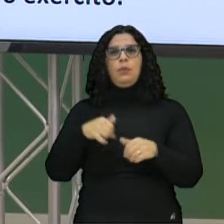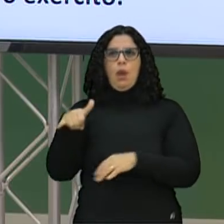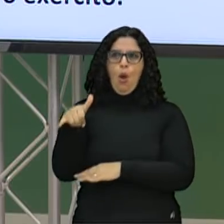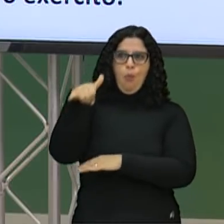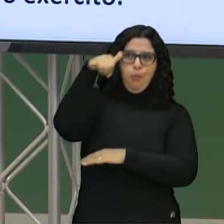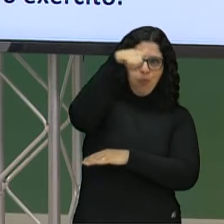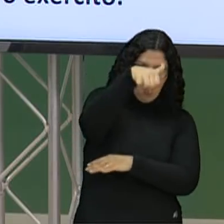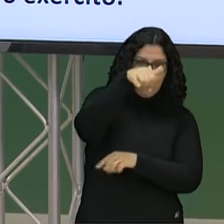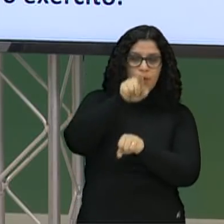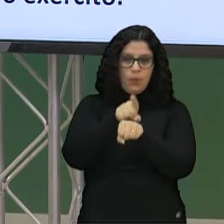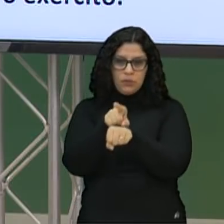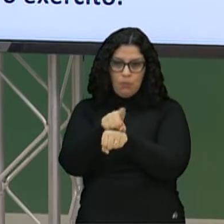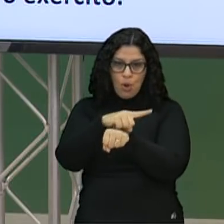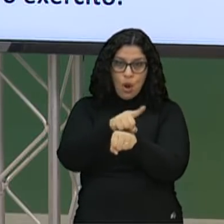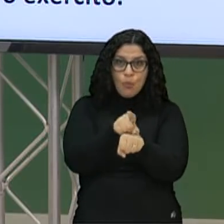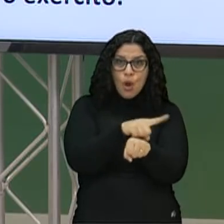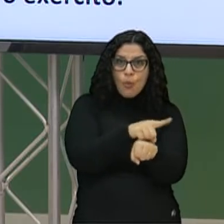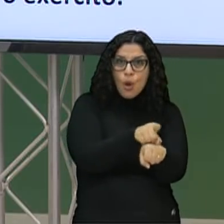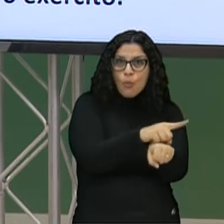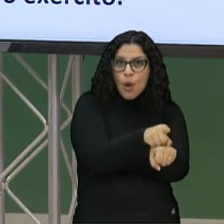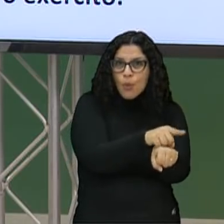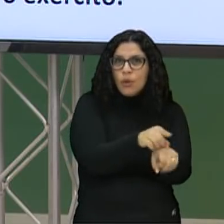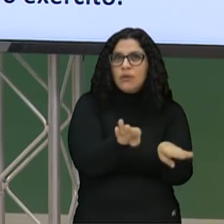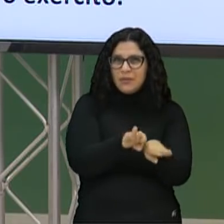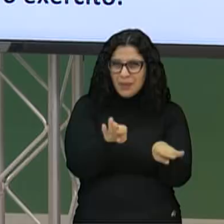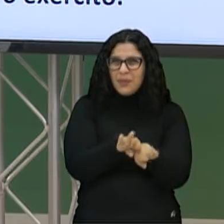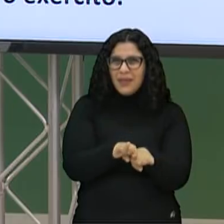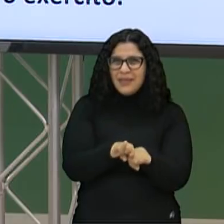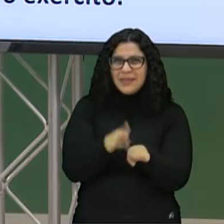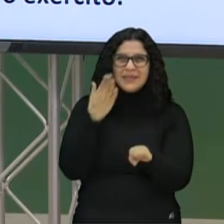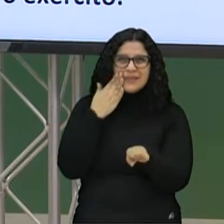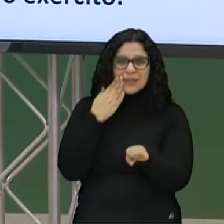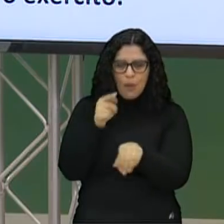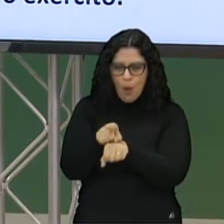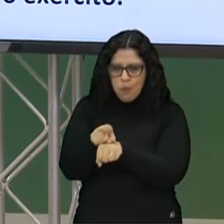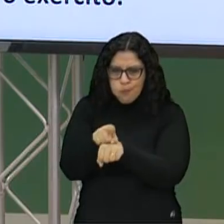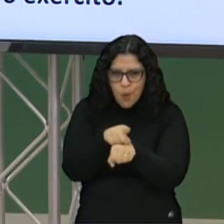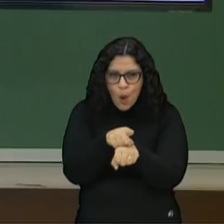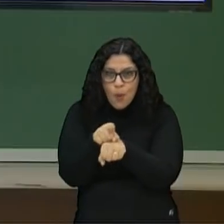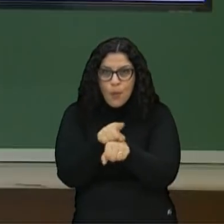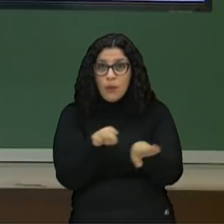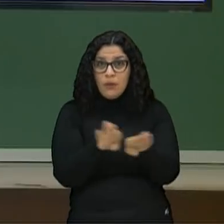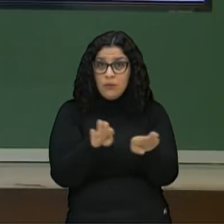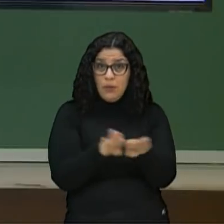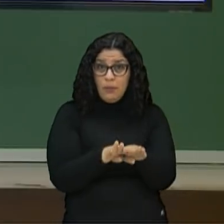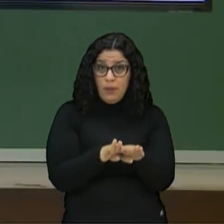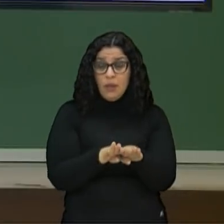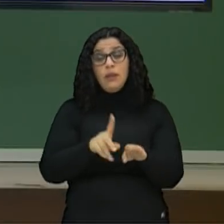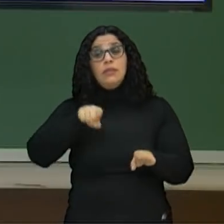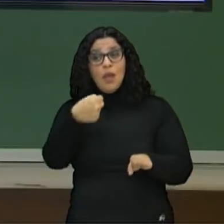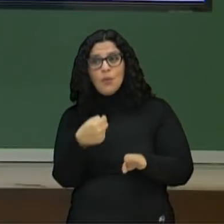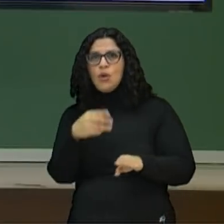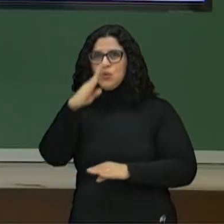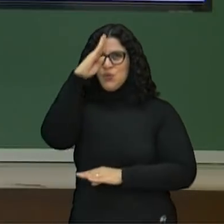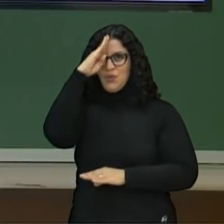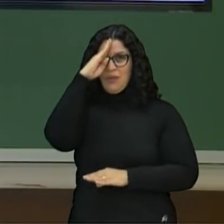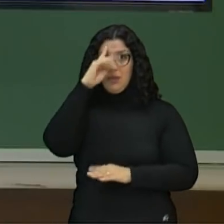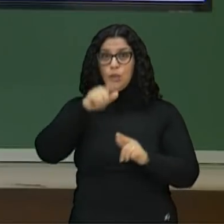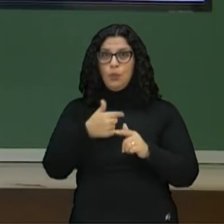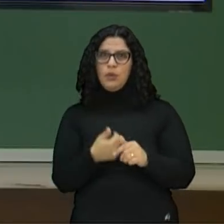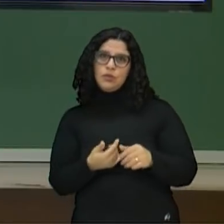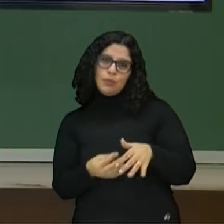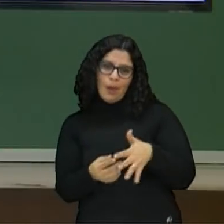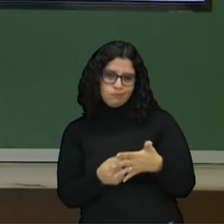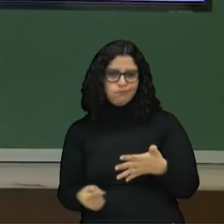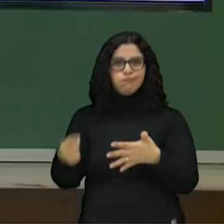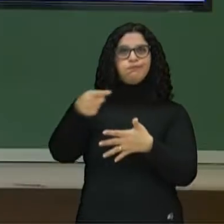tanques, os aviões, que era uma novidade desde a Primeira Guerra Mundial. A Alemanha inverteu a lógica, então, dos equipamentos usados